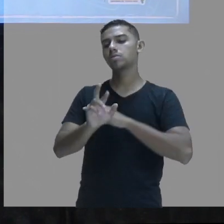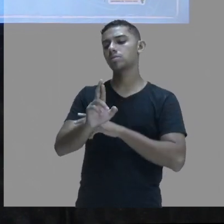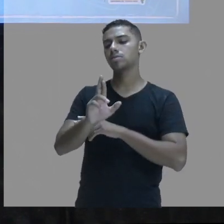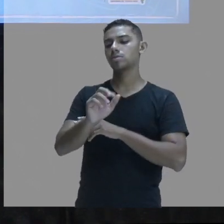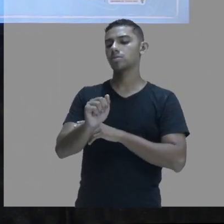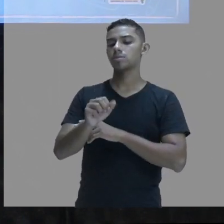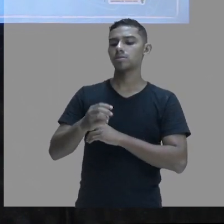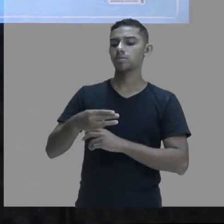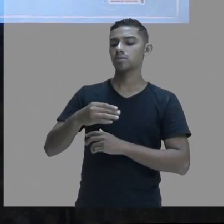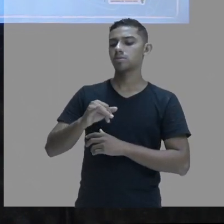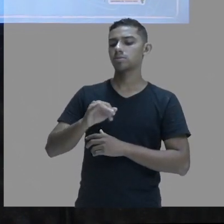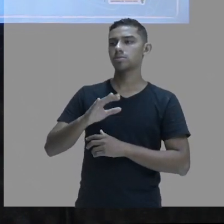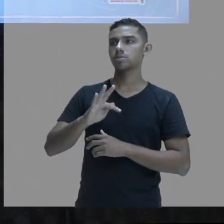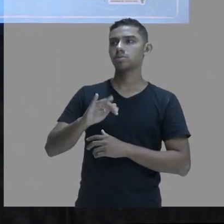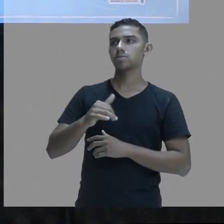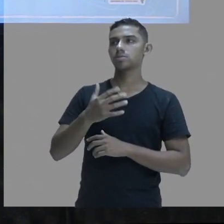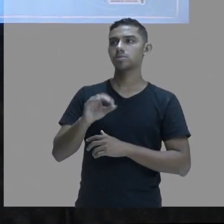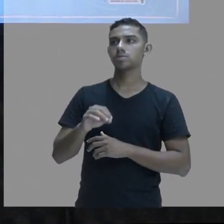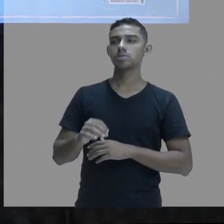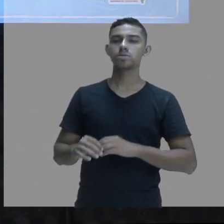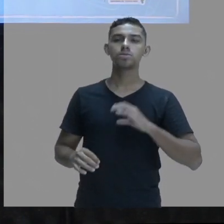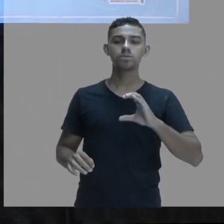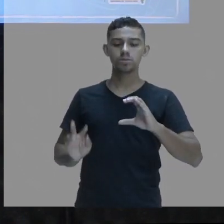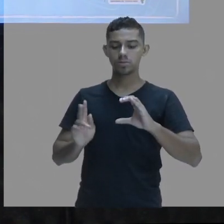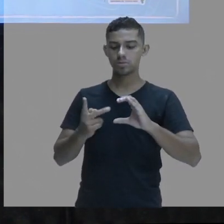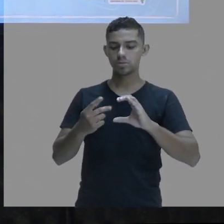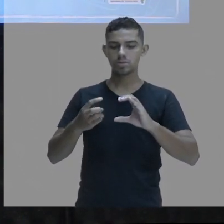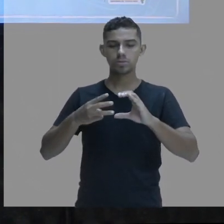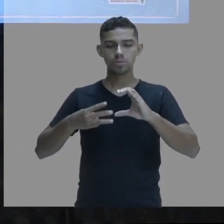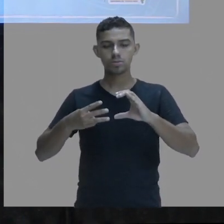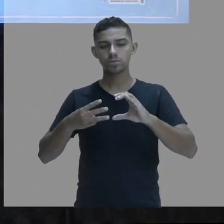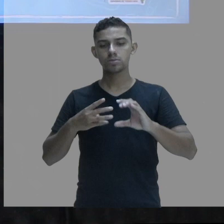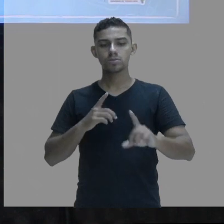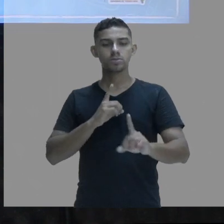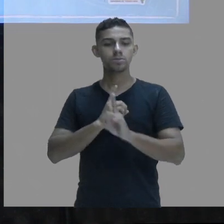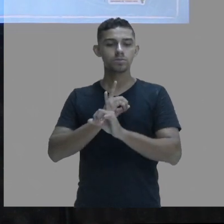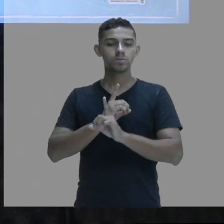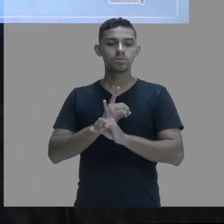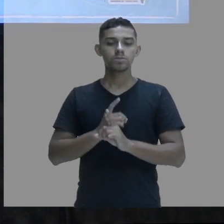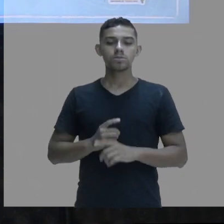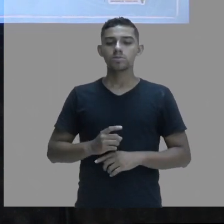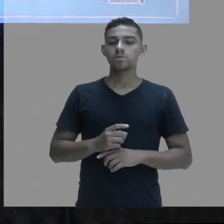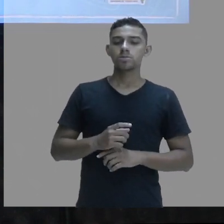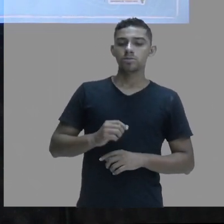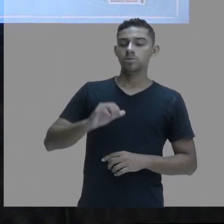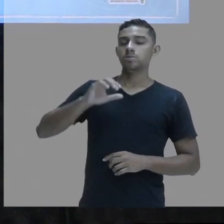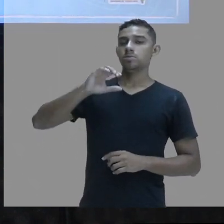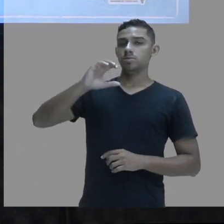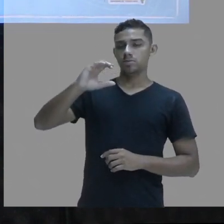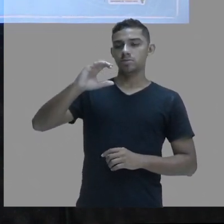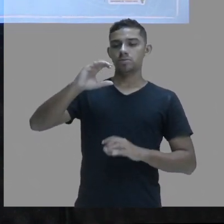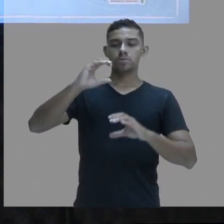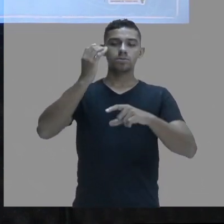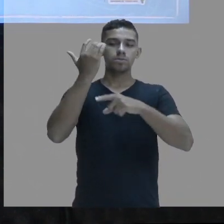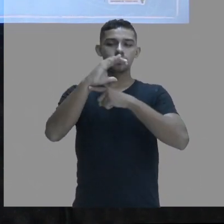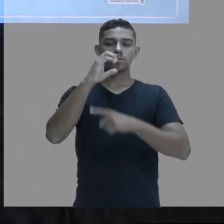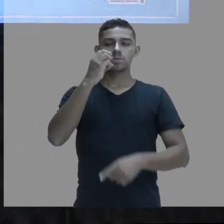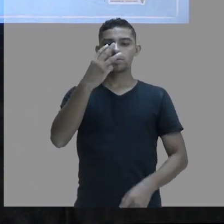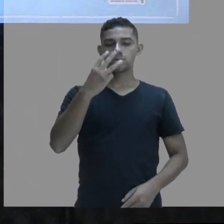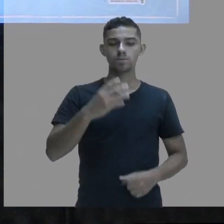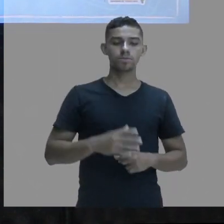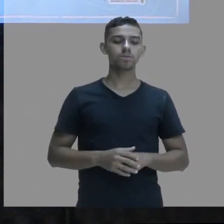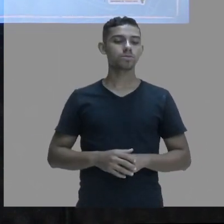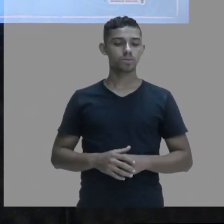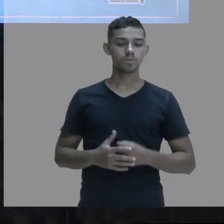a ramificação? A ramificação é o grupo CH3, o grupo metil, que se encontra no carbono 3. Então, eu vou ter como